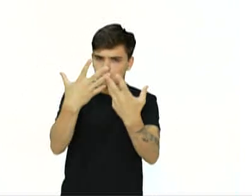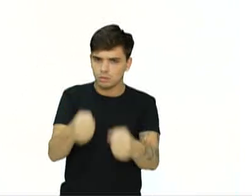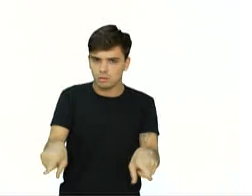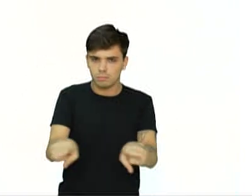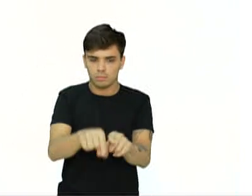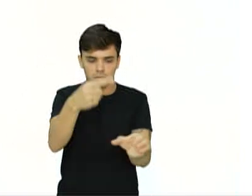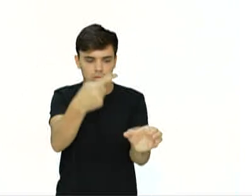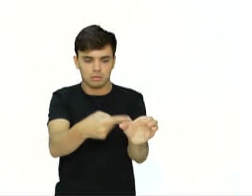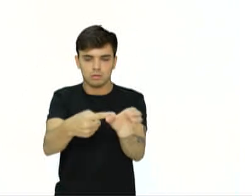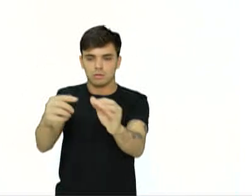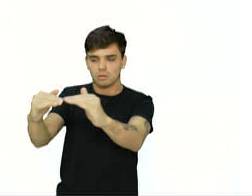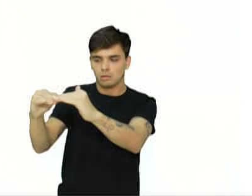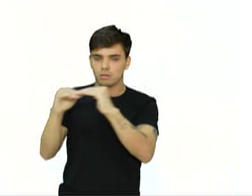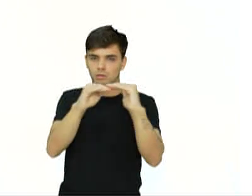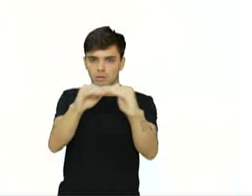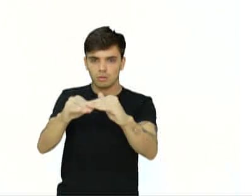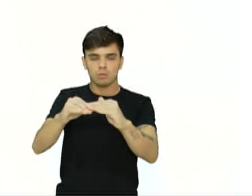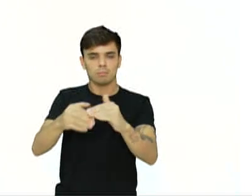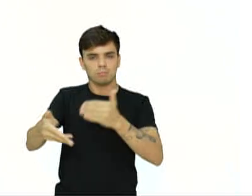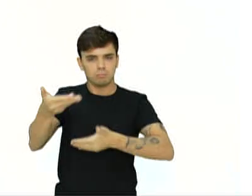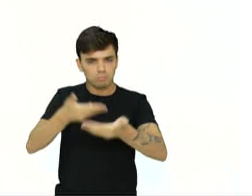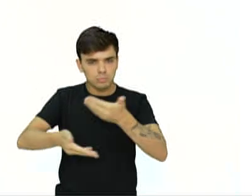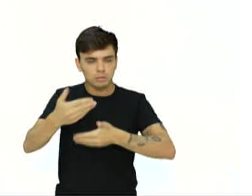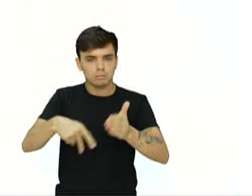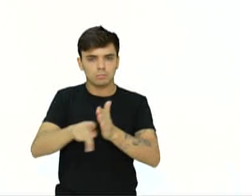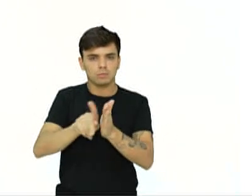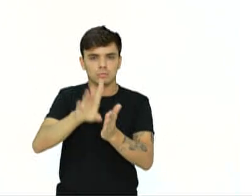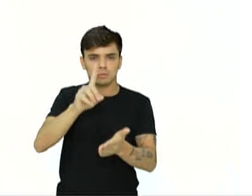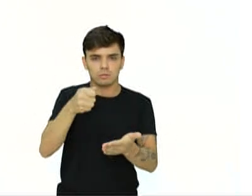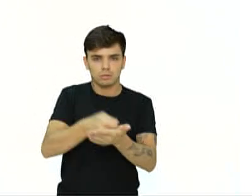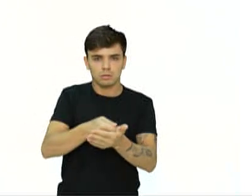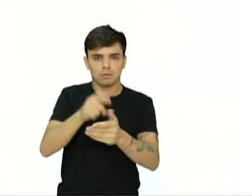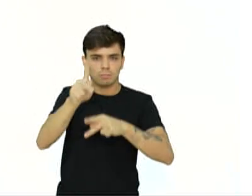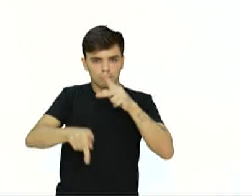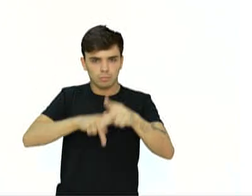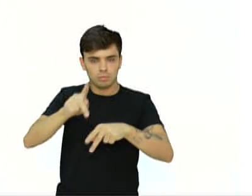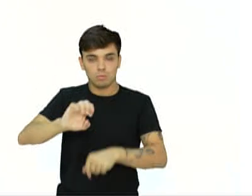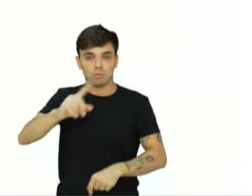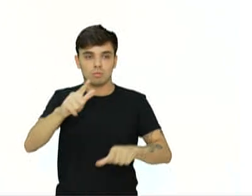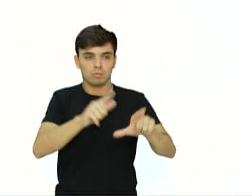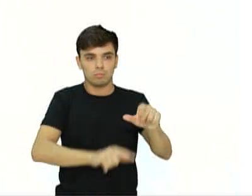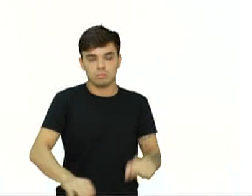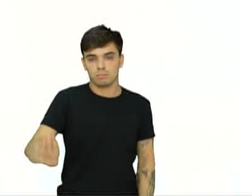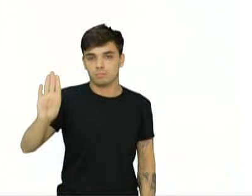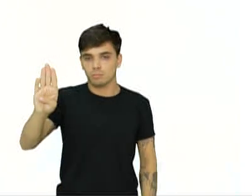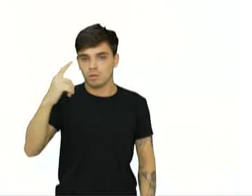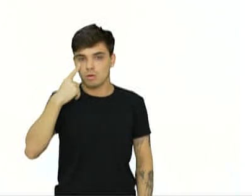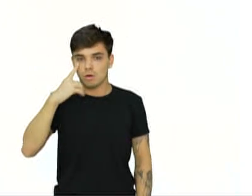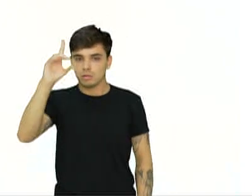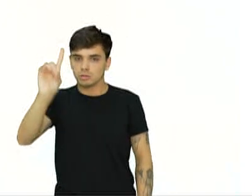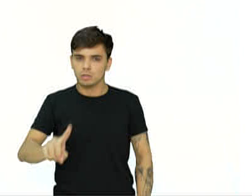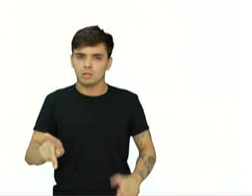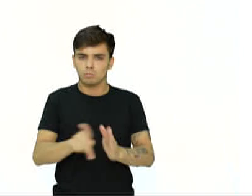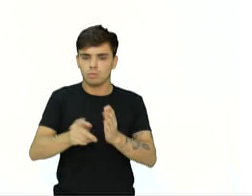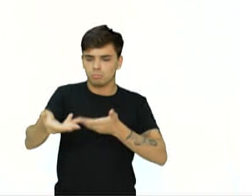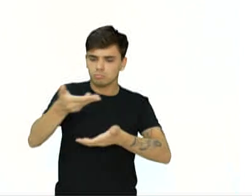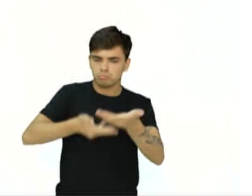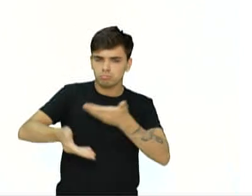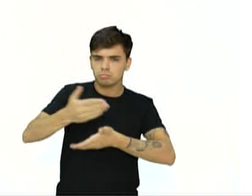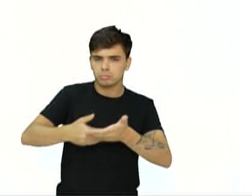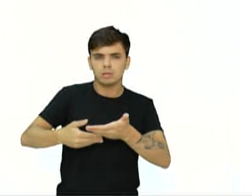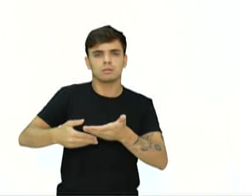cidadãos, tendo igual direito a participar das decisões referentes ao espaço público, ou B, o direito de participação política